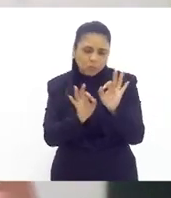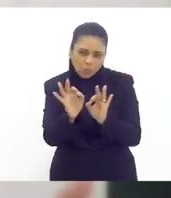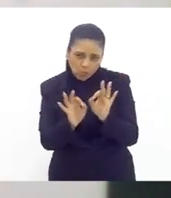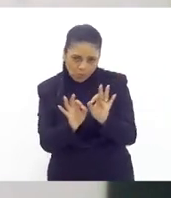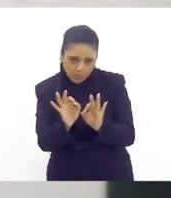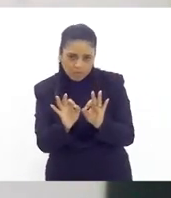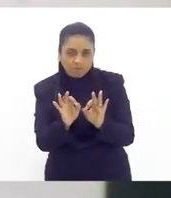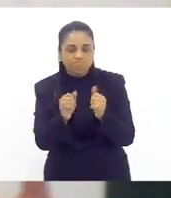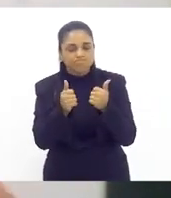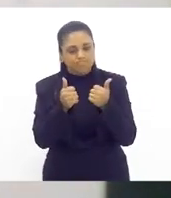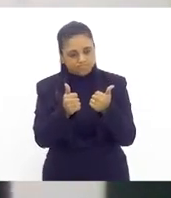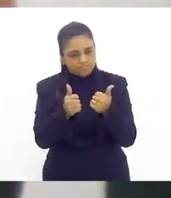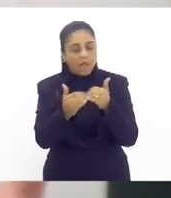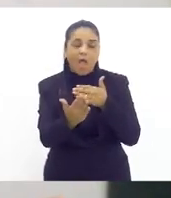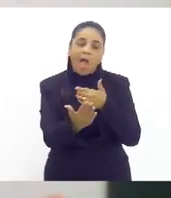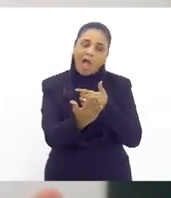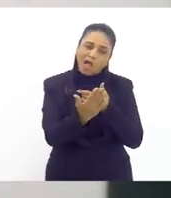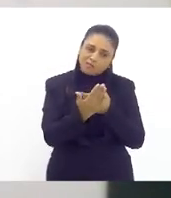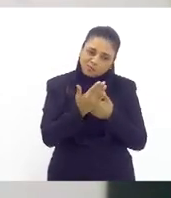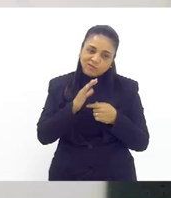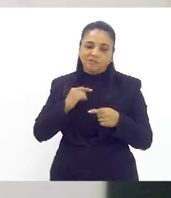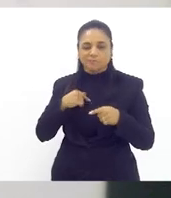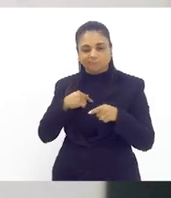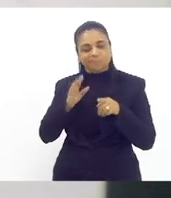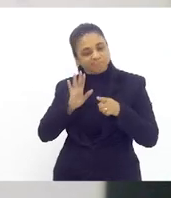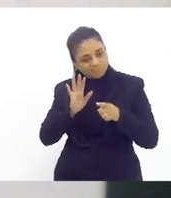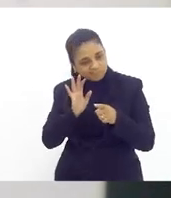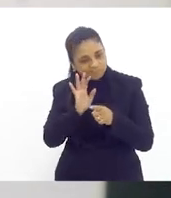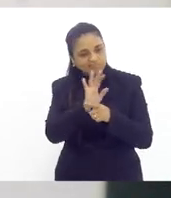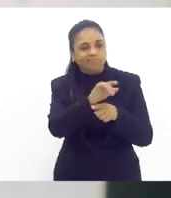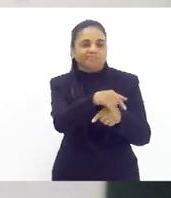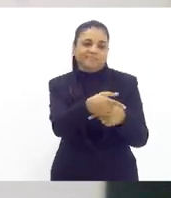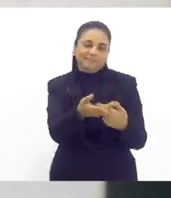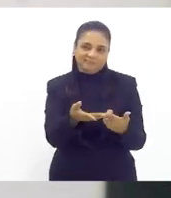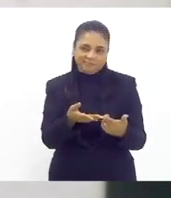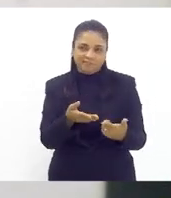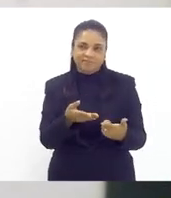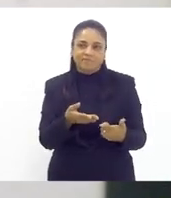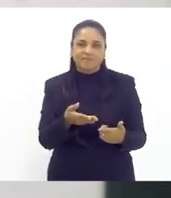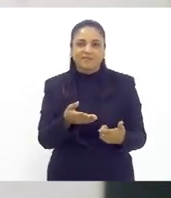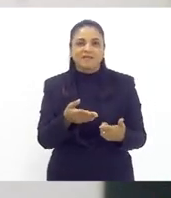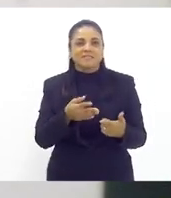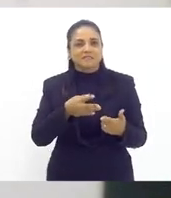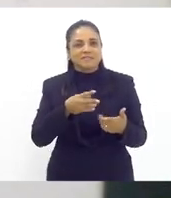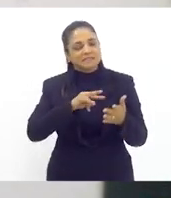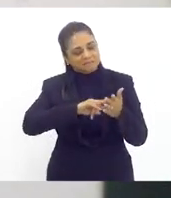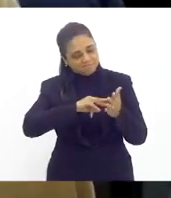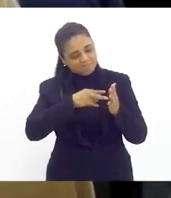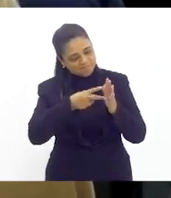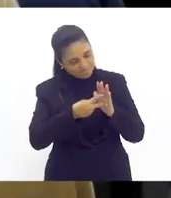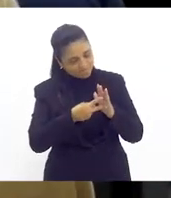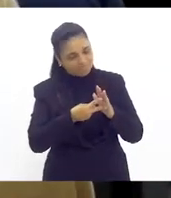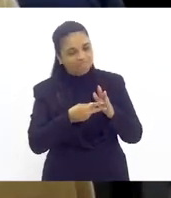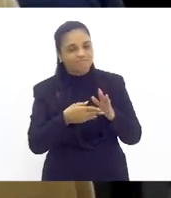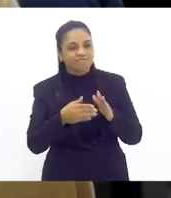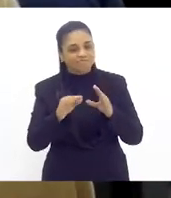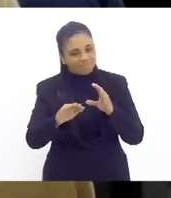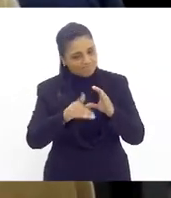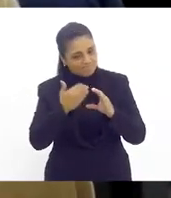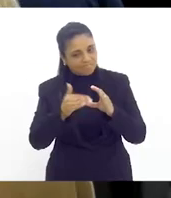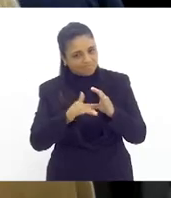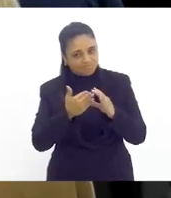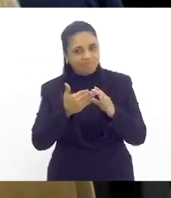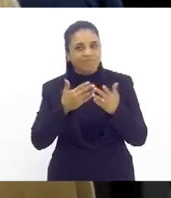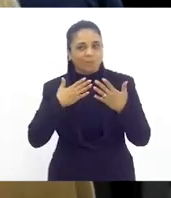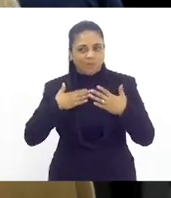novamente ajuda a gente ajudar vocês tá Então nesse sentido que eu falo se possível usar com moderação mas a gente tá tentando dar conta